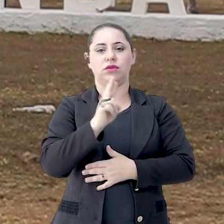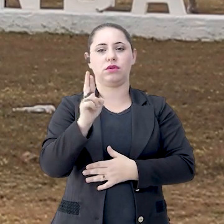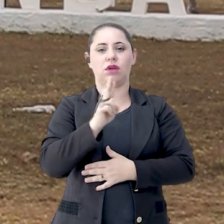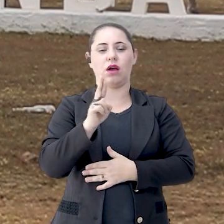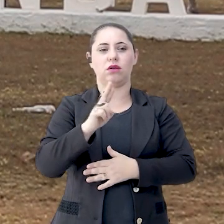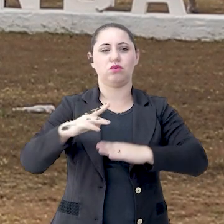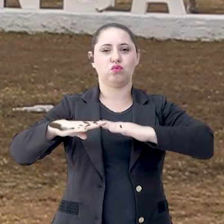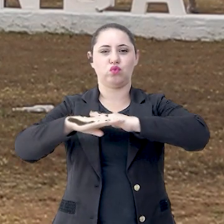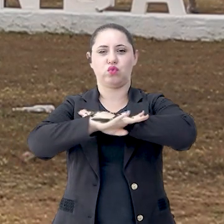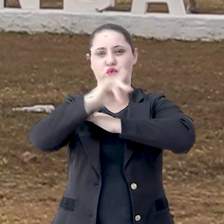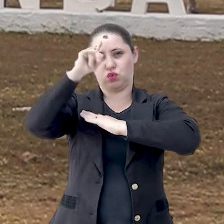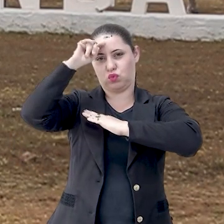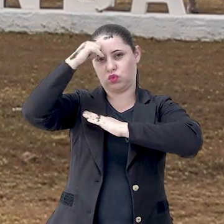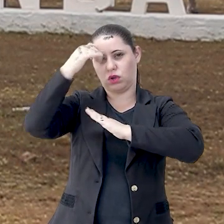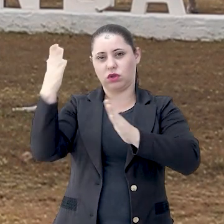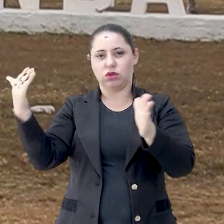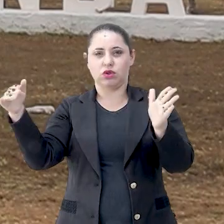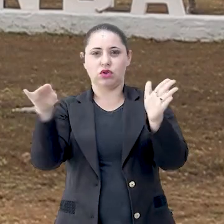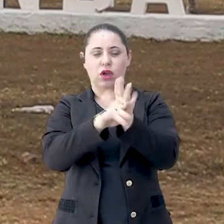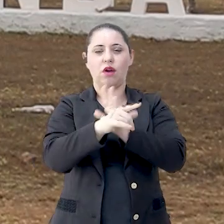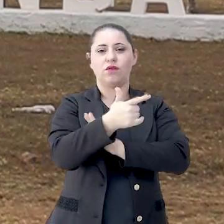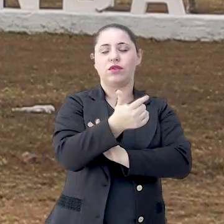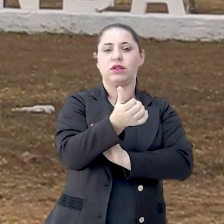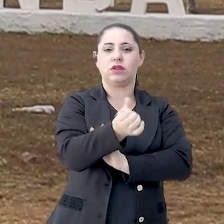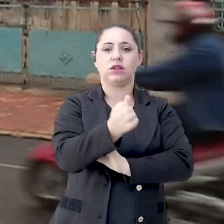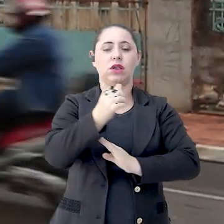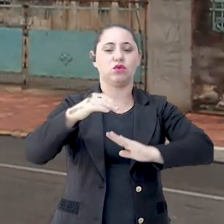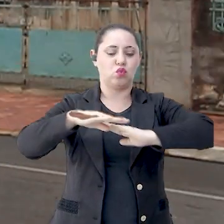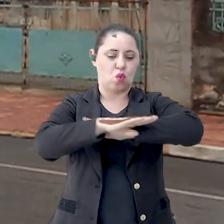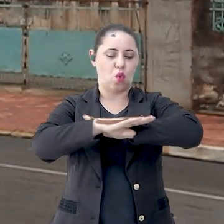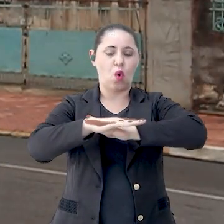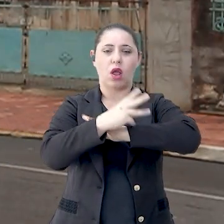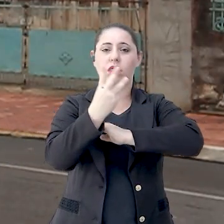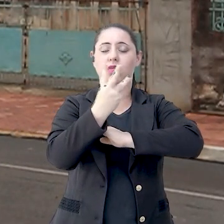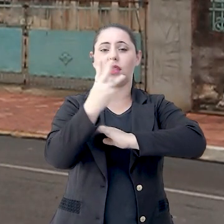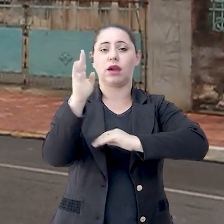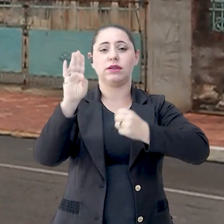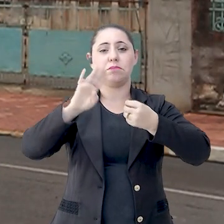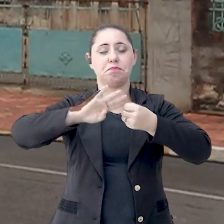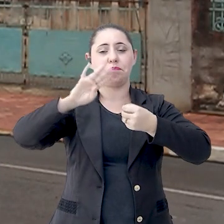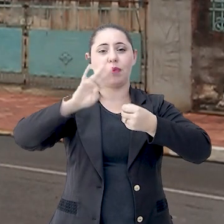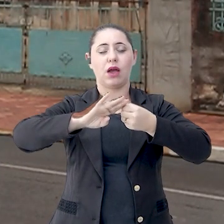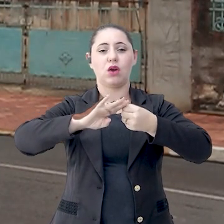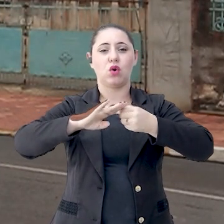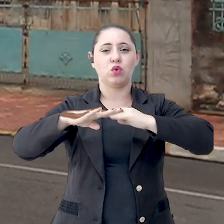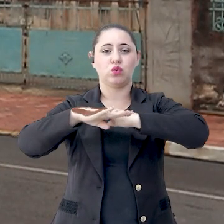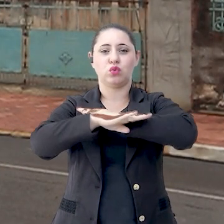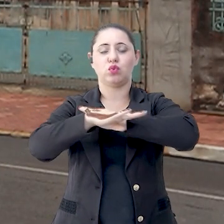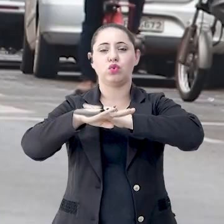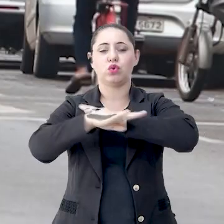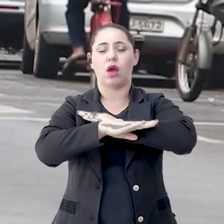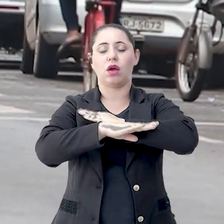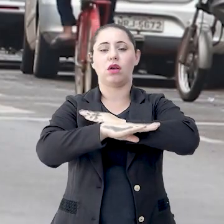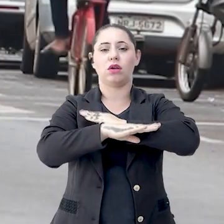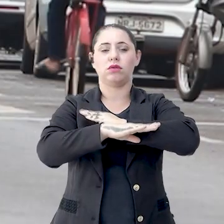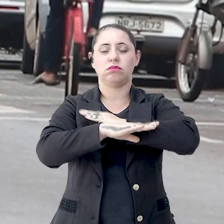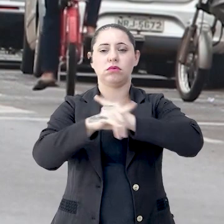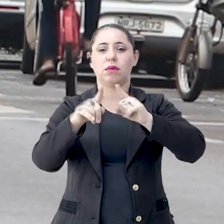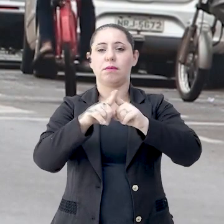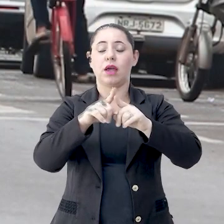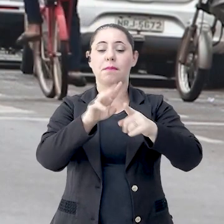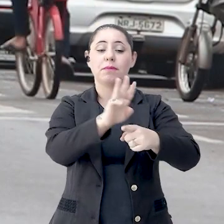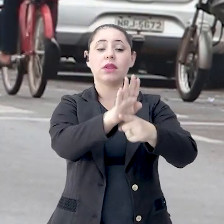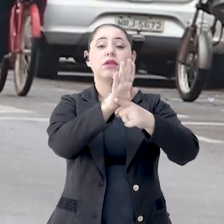asfalto chegará a 26 ruas de 3 bairros, com calçadas e piso tátil,